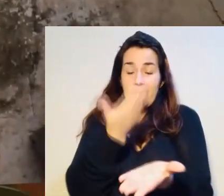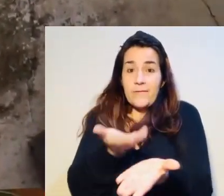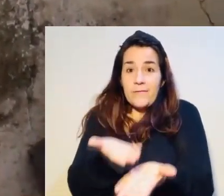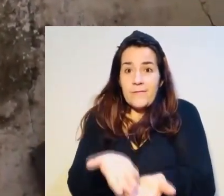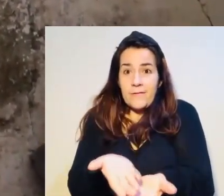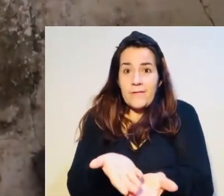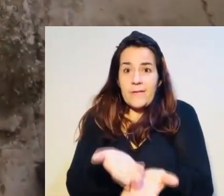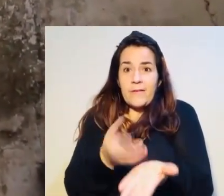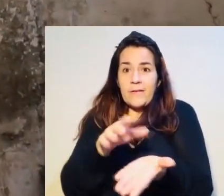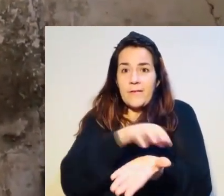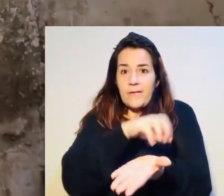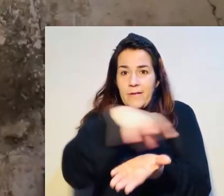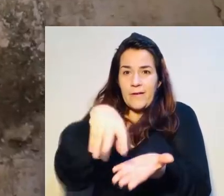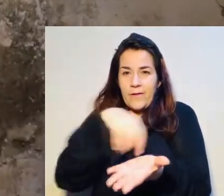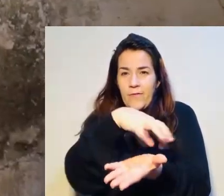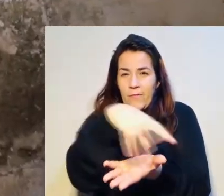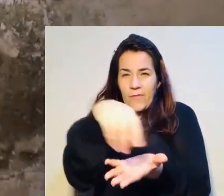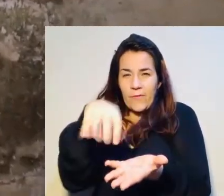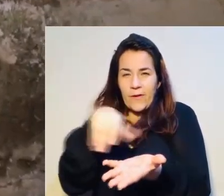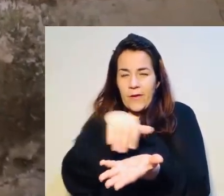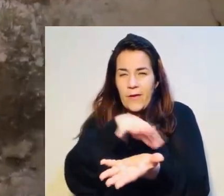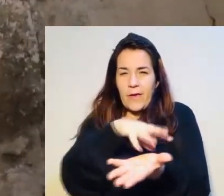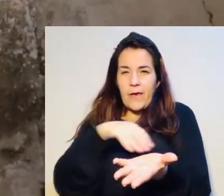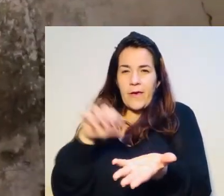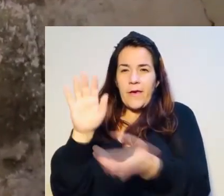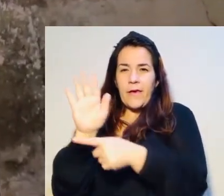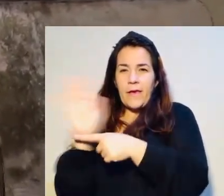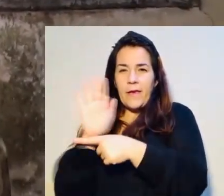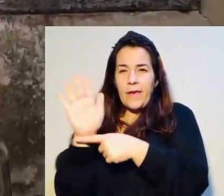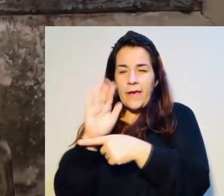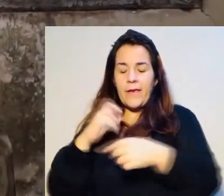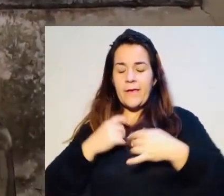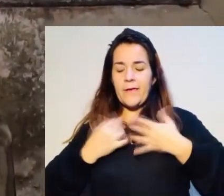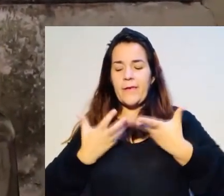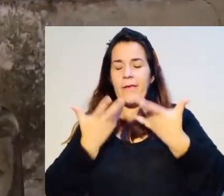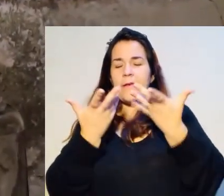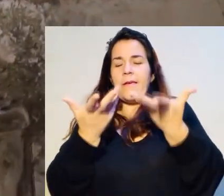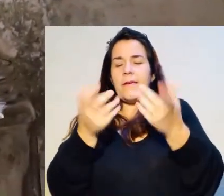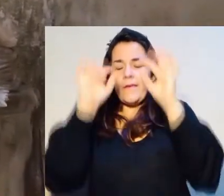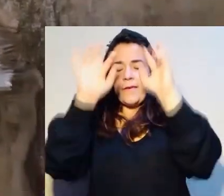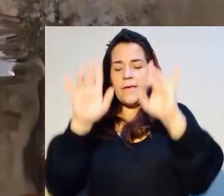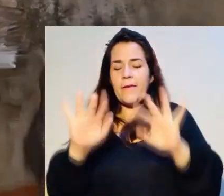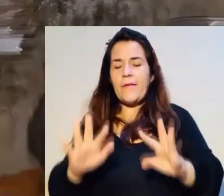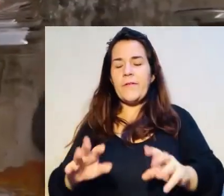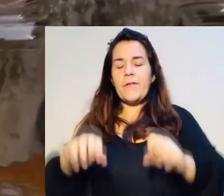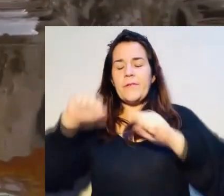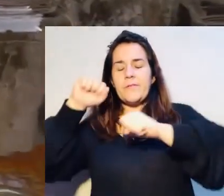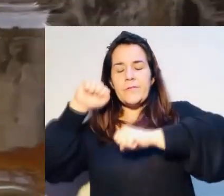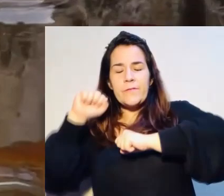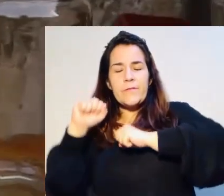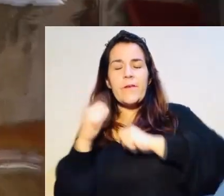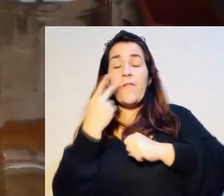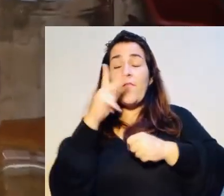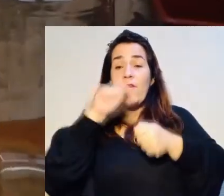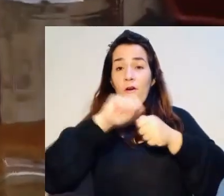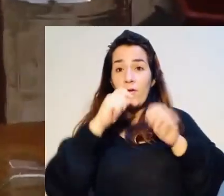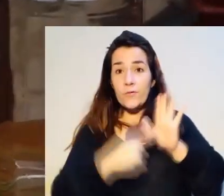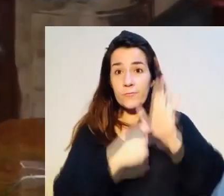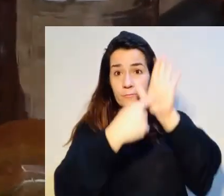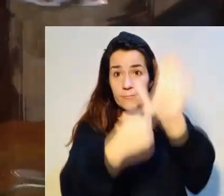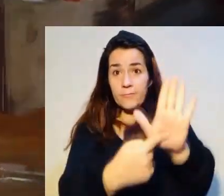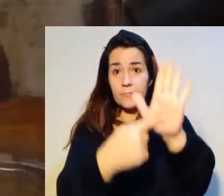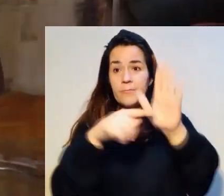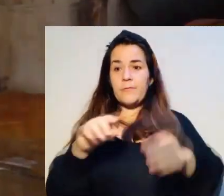nossa erva seca, que como o Pai Eduardo disse, né? Tá com as energias boas, abençoado, cruzado. E a